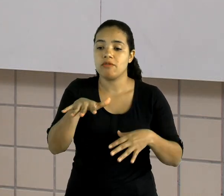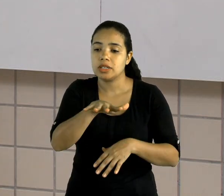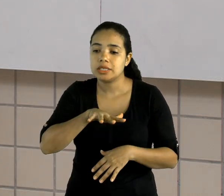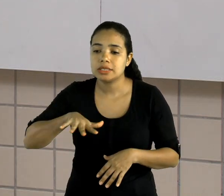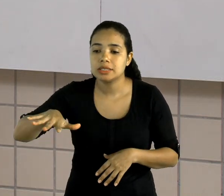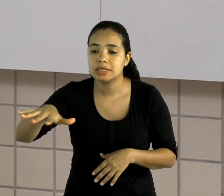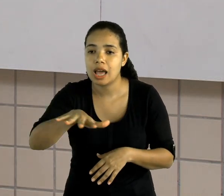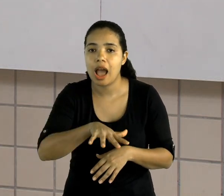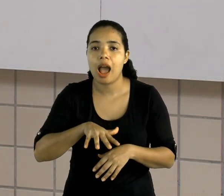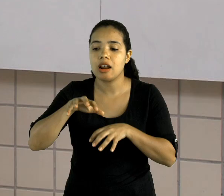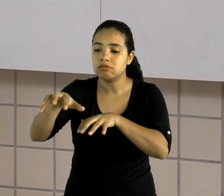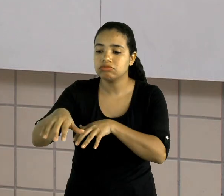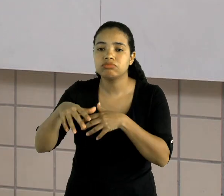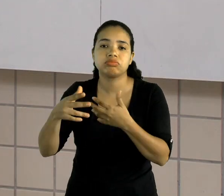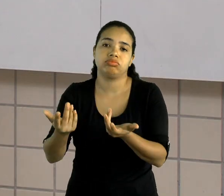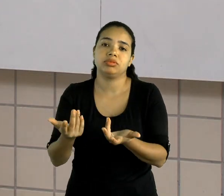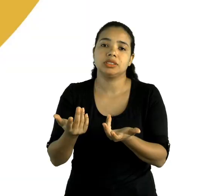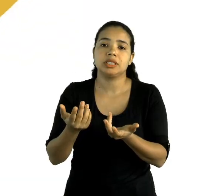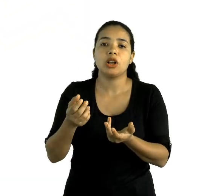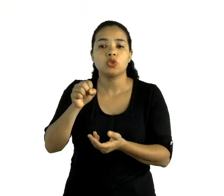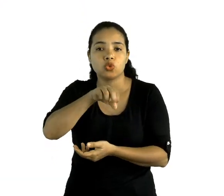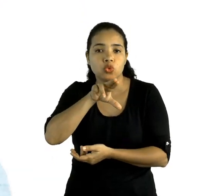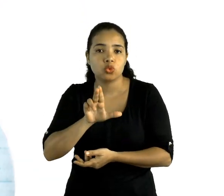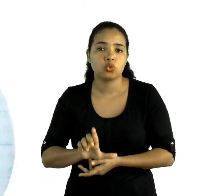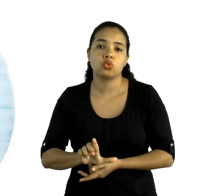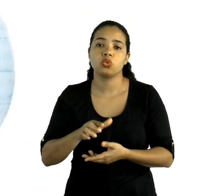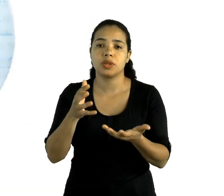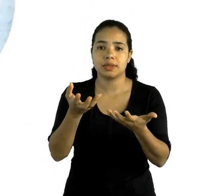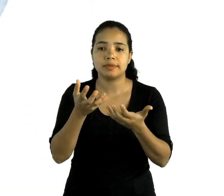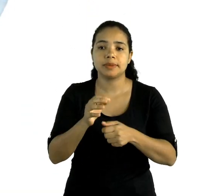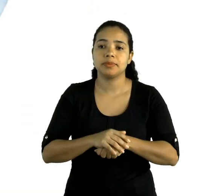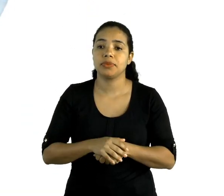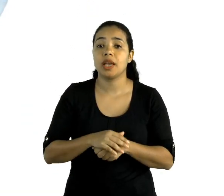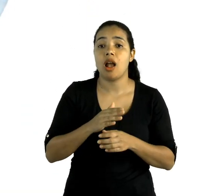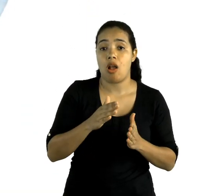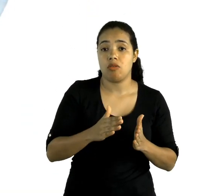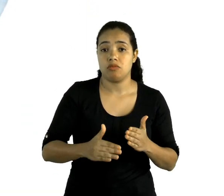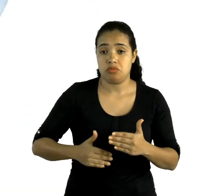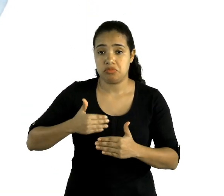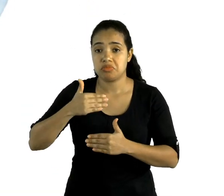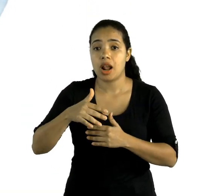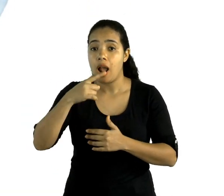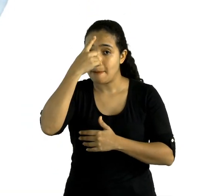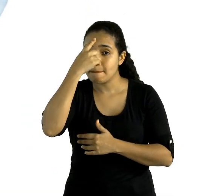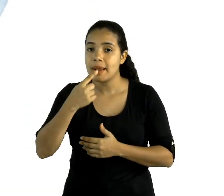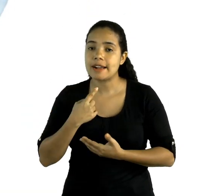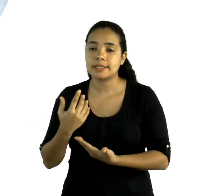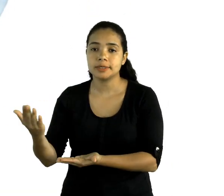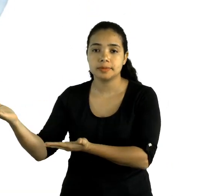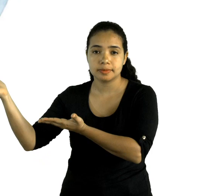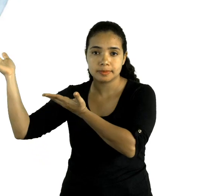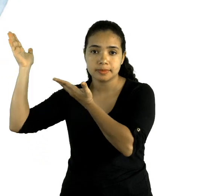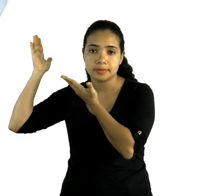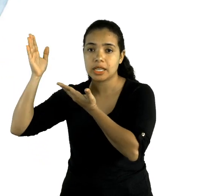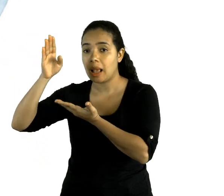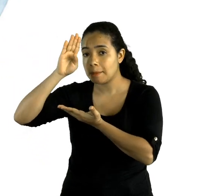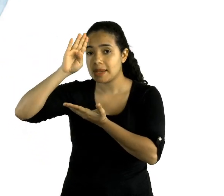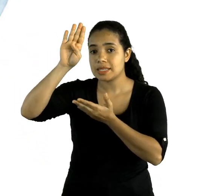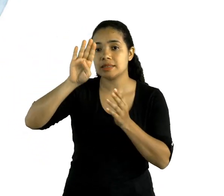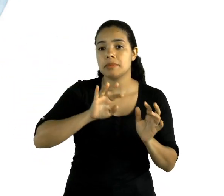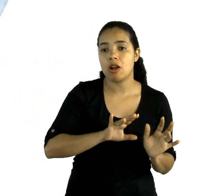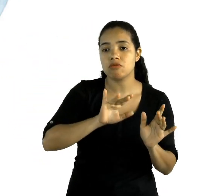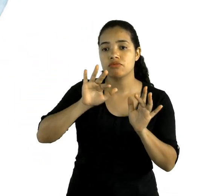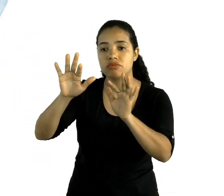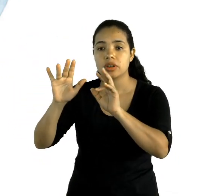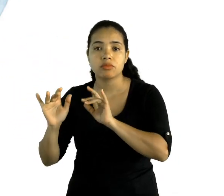caso dos sulistas. Nesse nosso próximo mapa, nós veremos a principal emigração dos brasileiros. Para